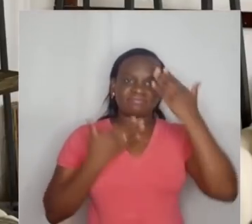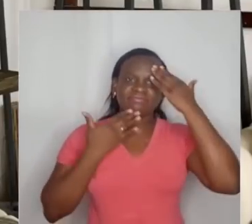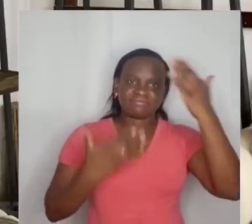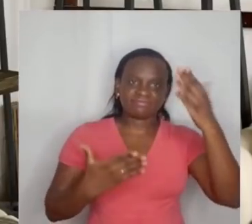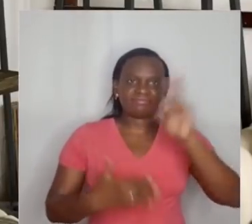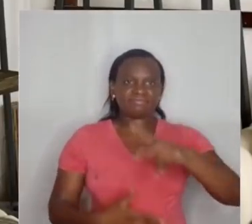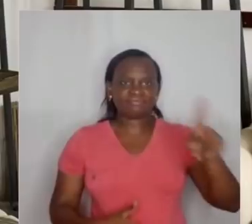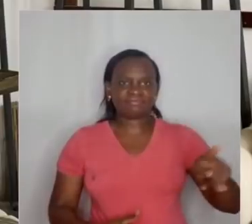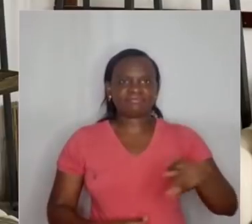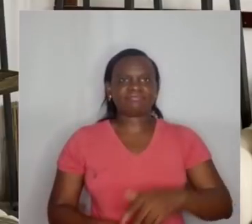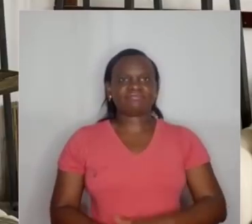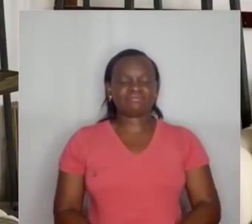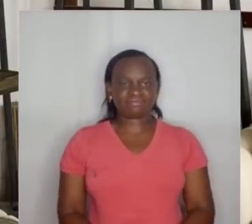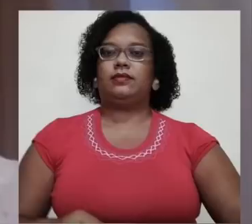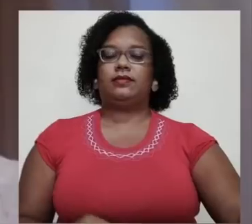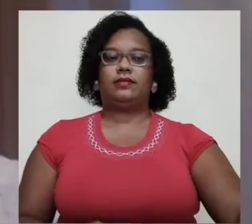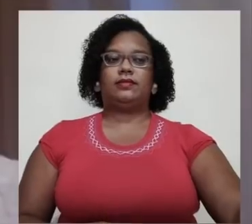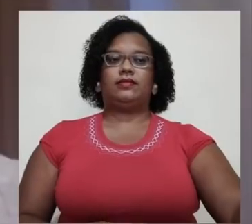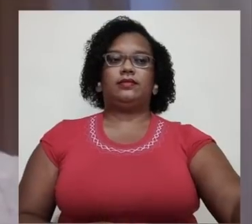Muito obrigada, professor.